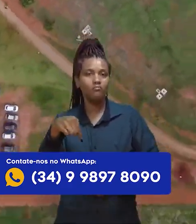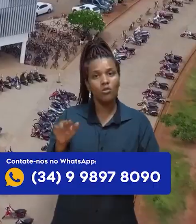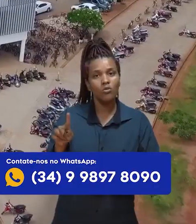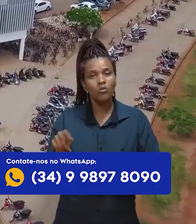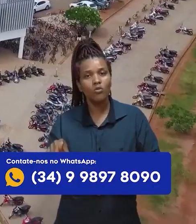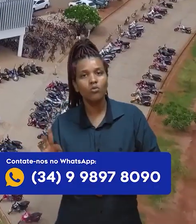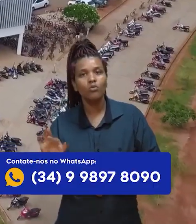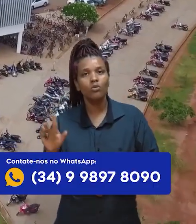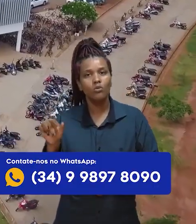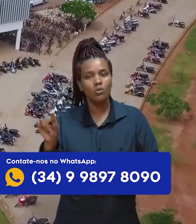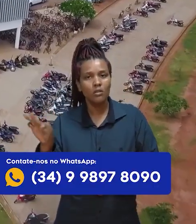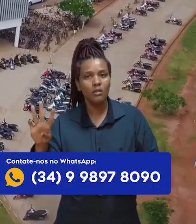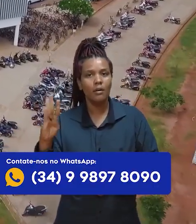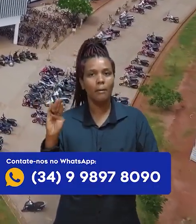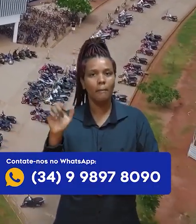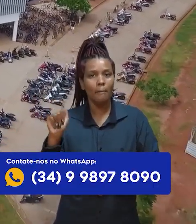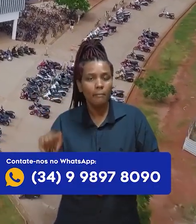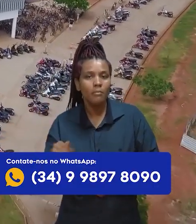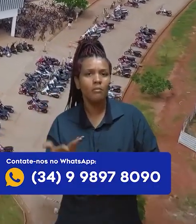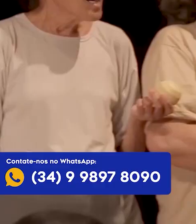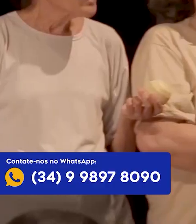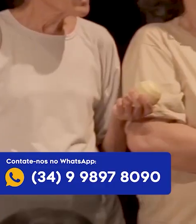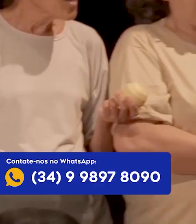e h